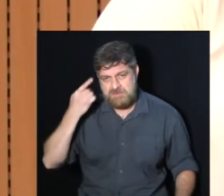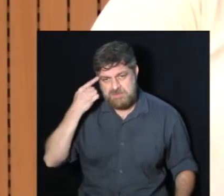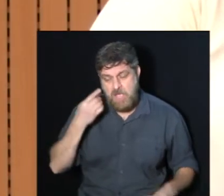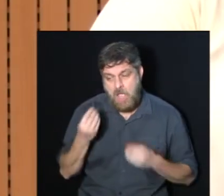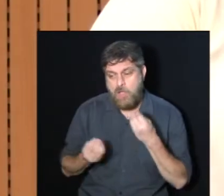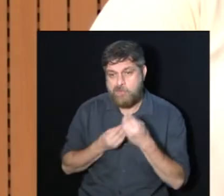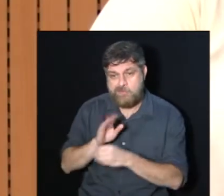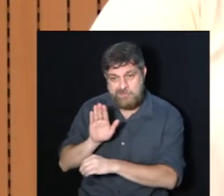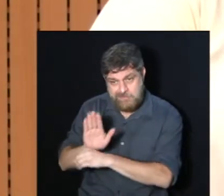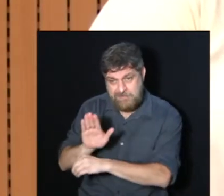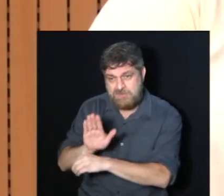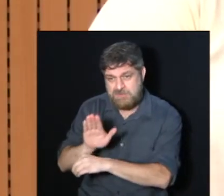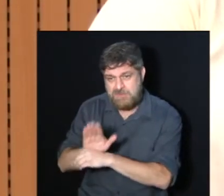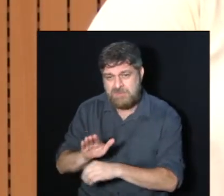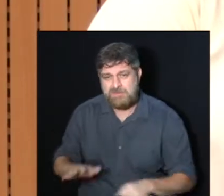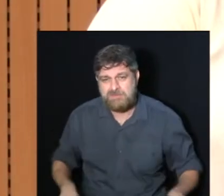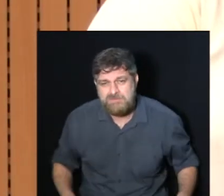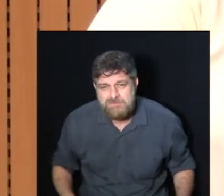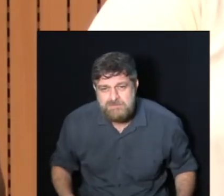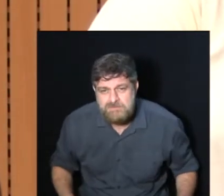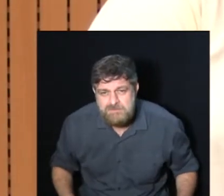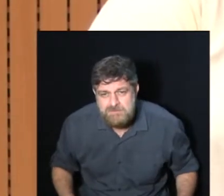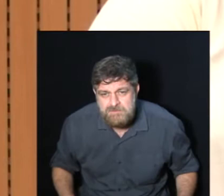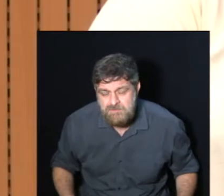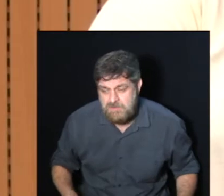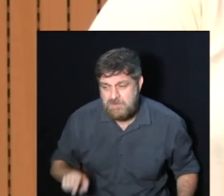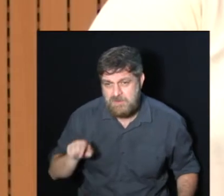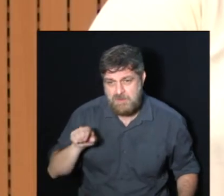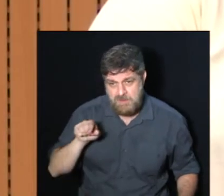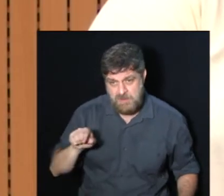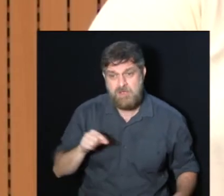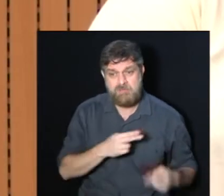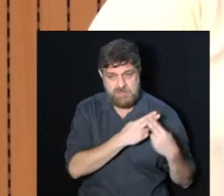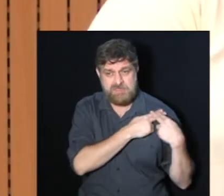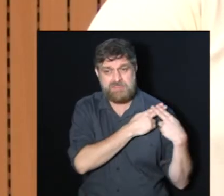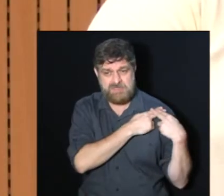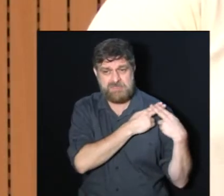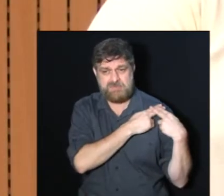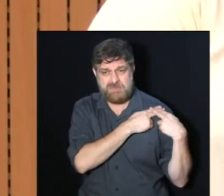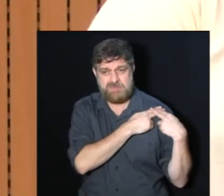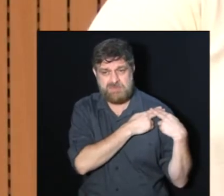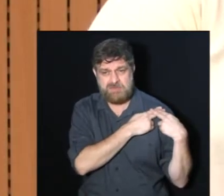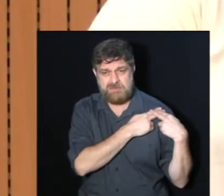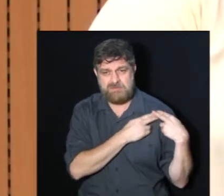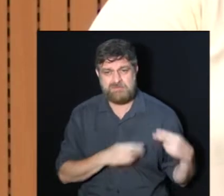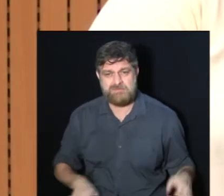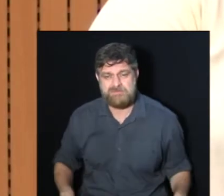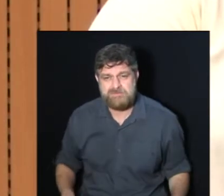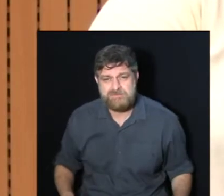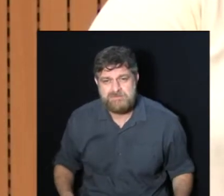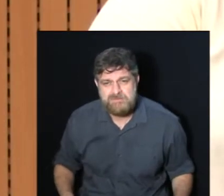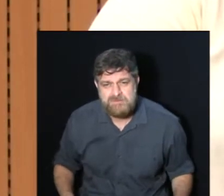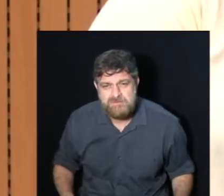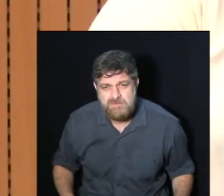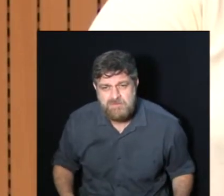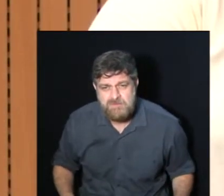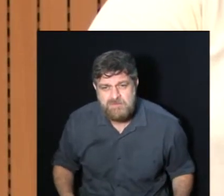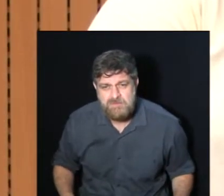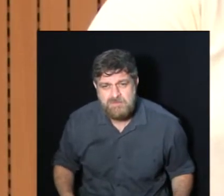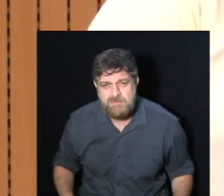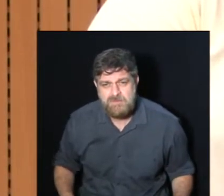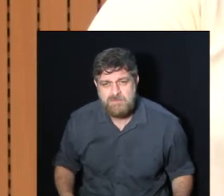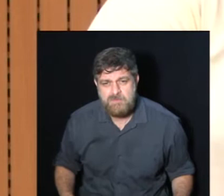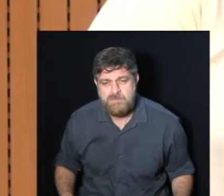que aconteceu com ela. Ela deve ser responsável por o que aconteceu com ela. Então,